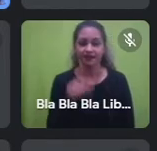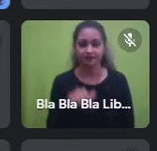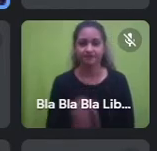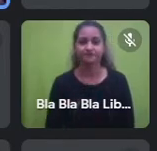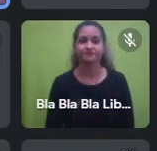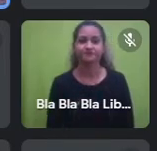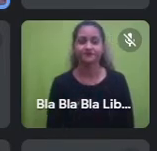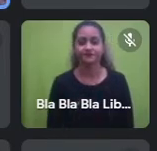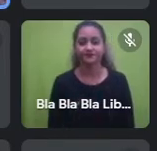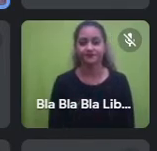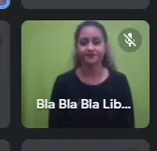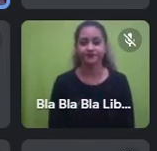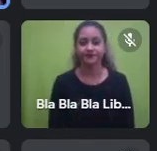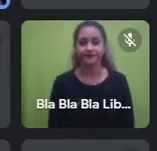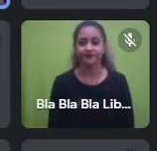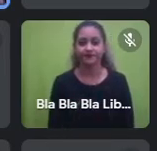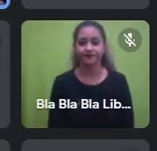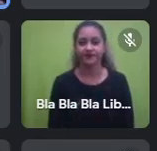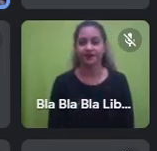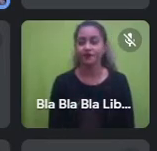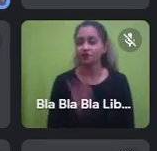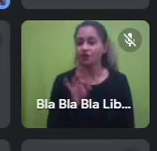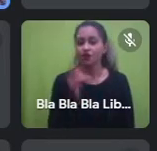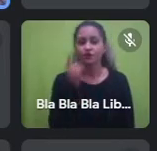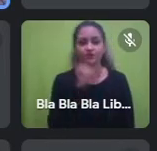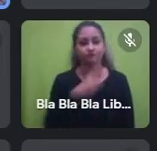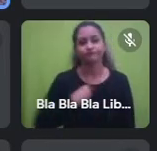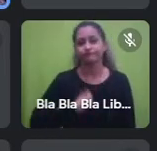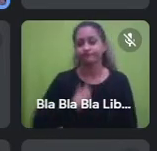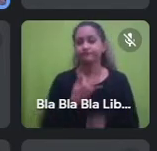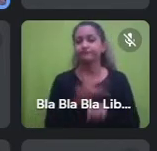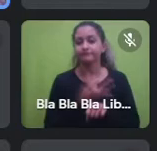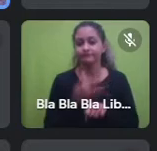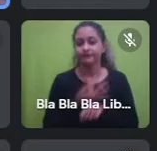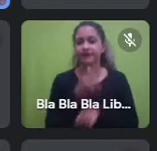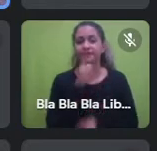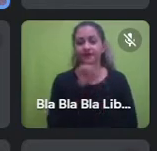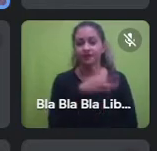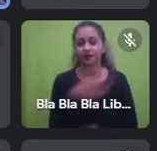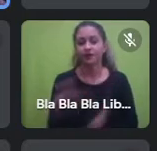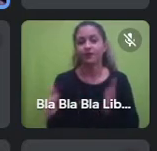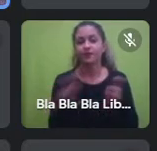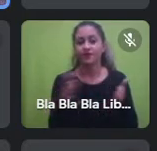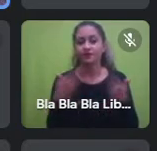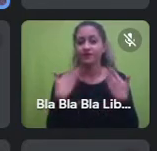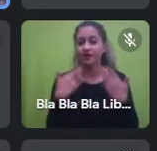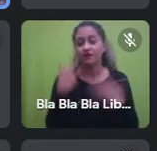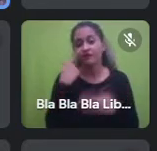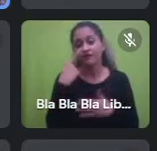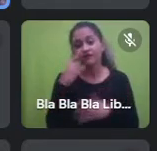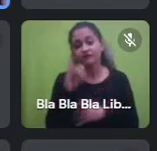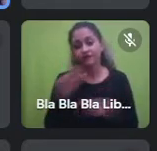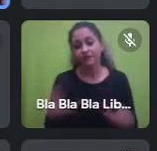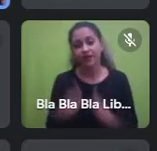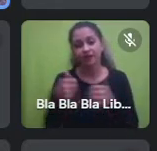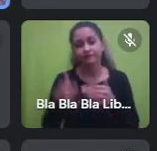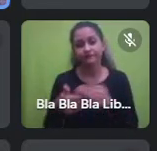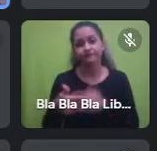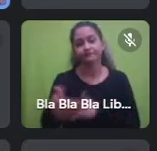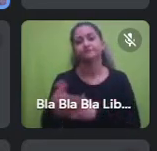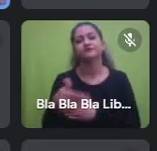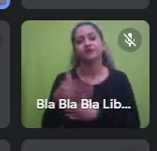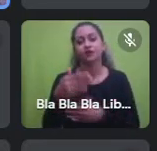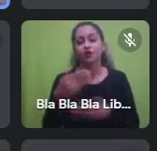Jurupari. Só o que sobrevive ali nessa altura do campeonato no período de verão. Vamos ver se vai melhorar agora com as